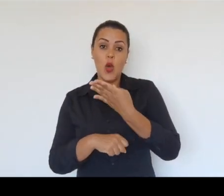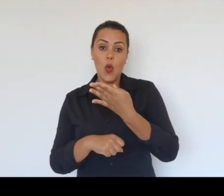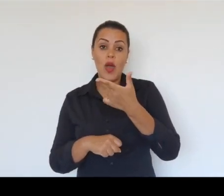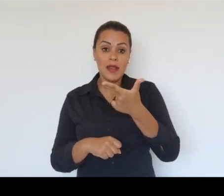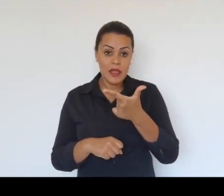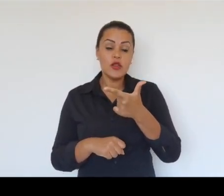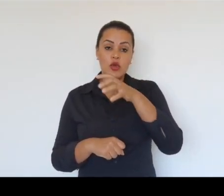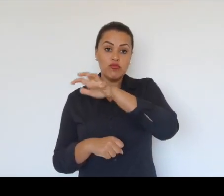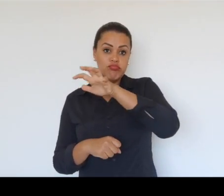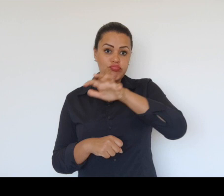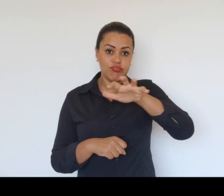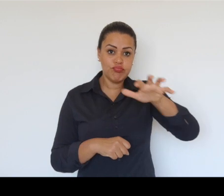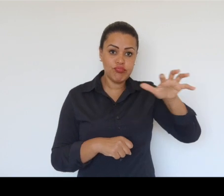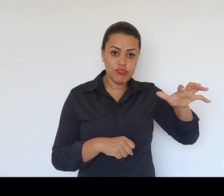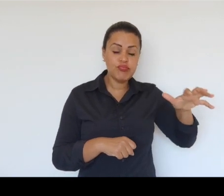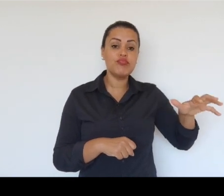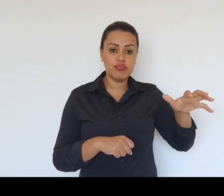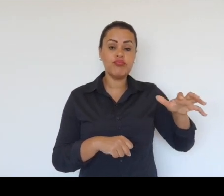42 sítios arqueológicos.